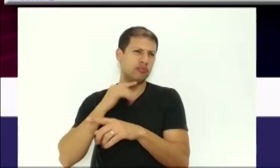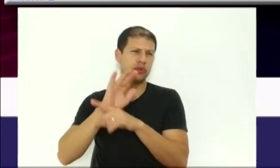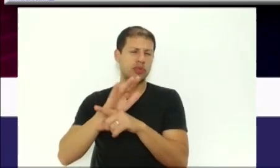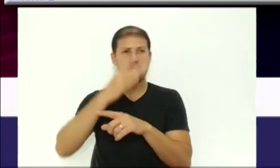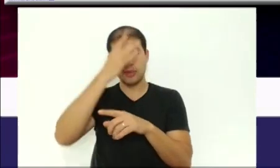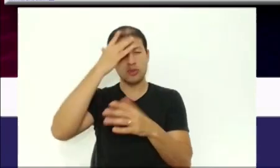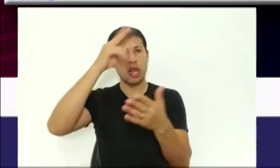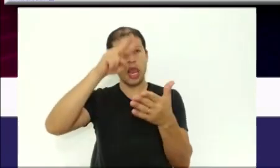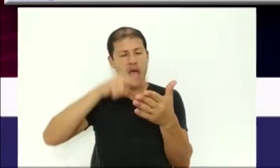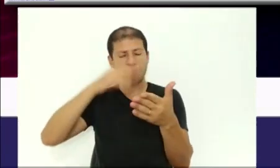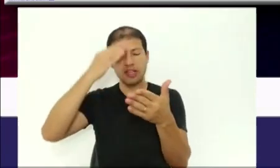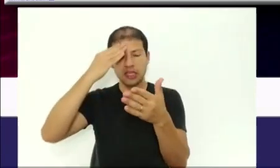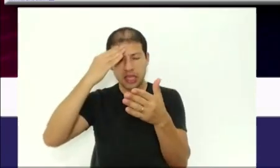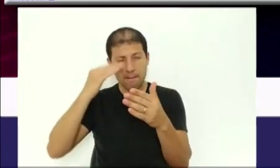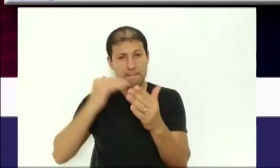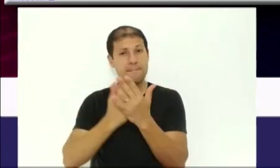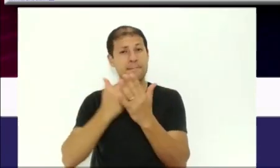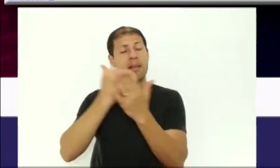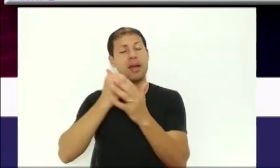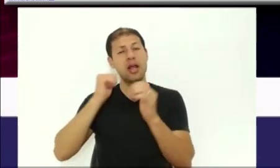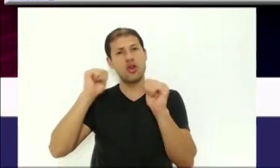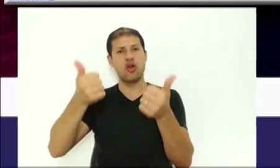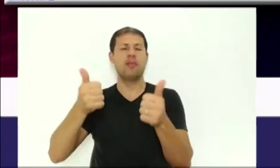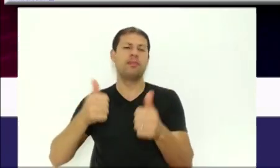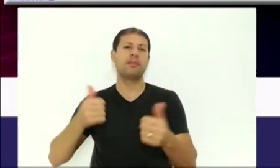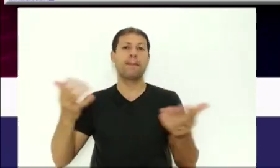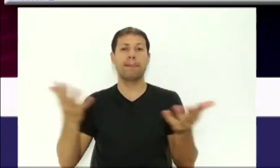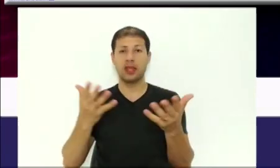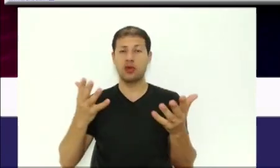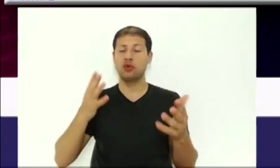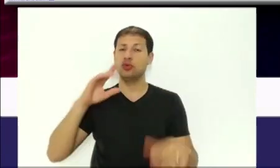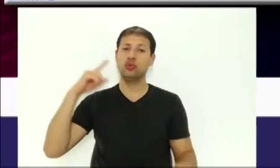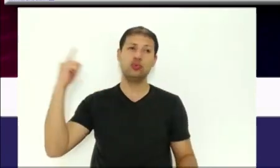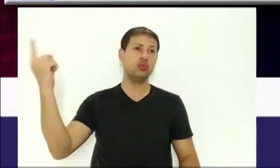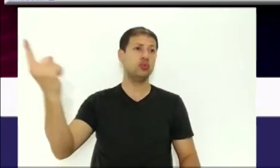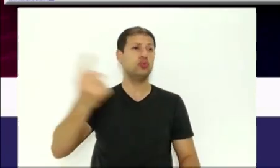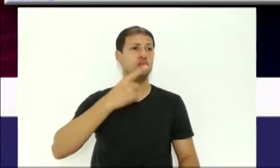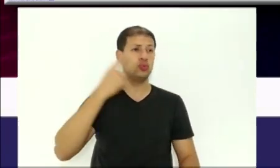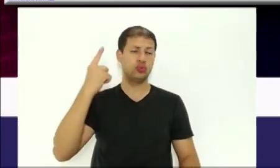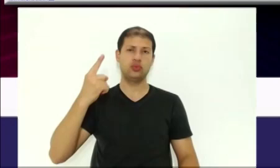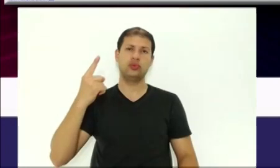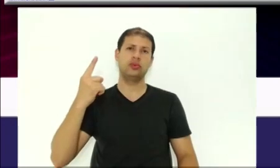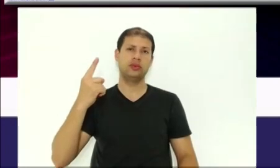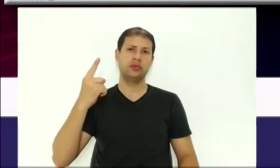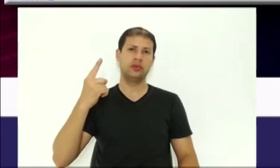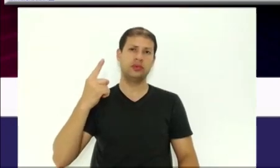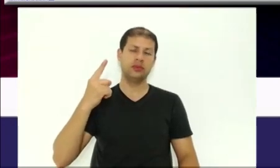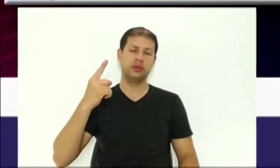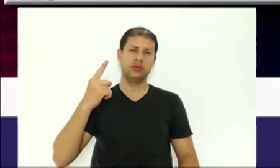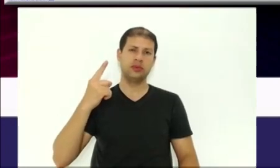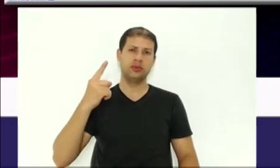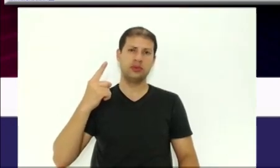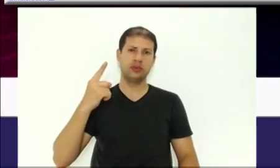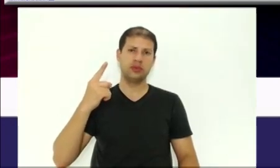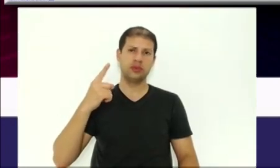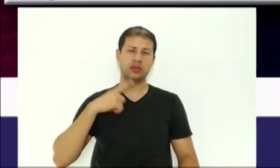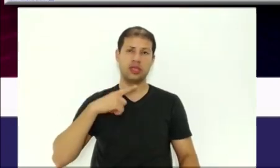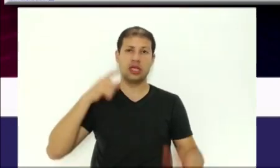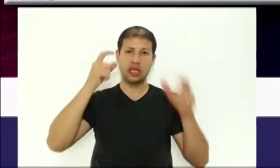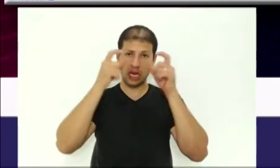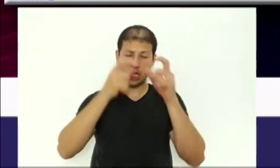pouquinho mais e melhor. Hoje, todos os empreendimentos tidos como de interesse